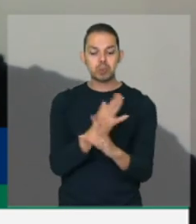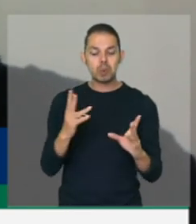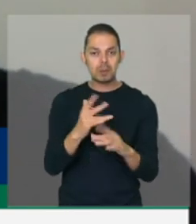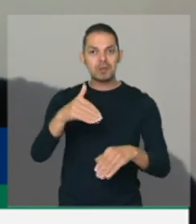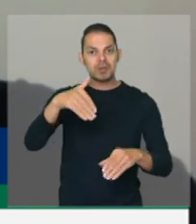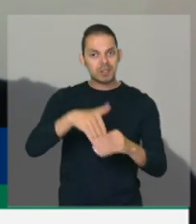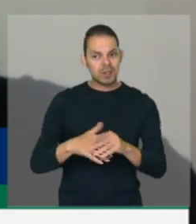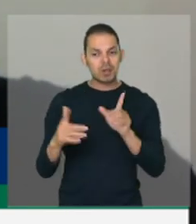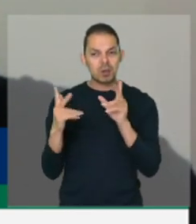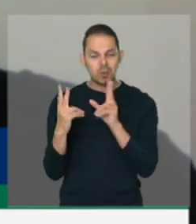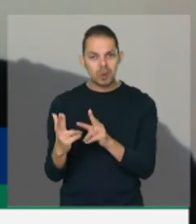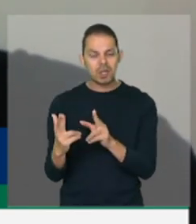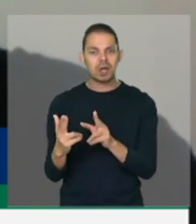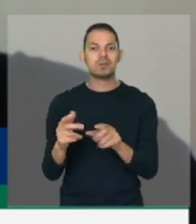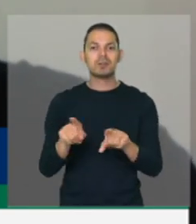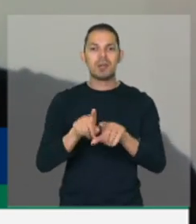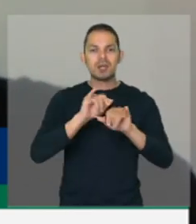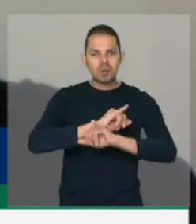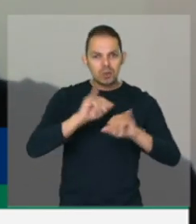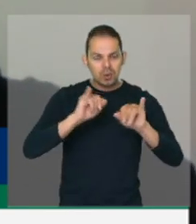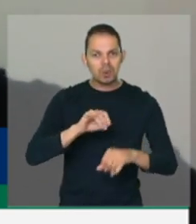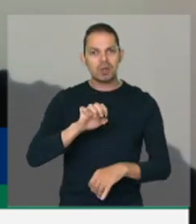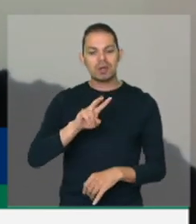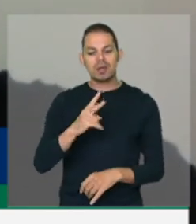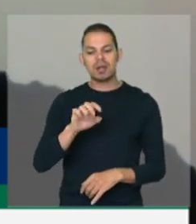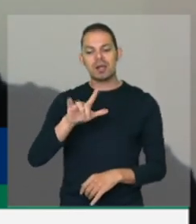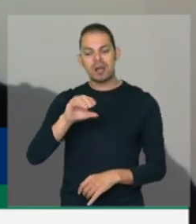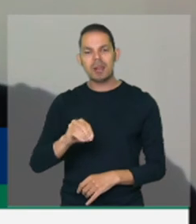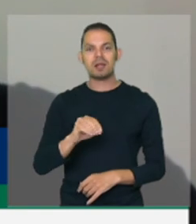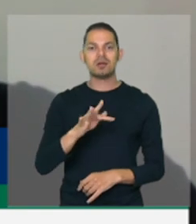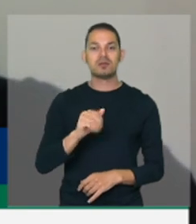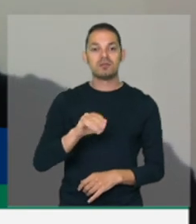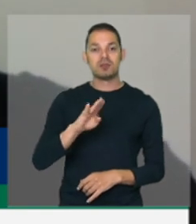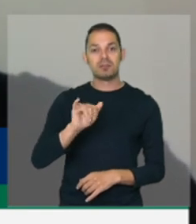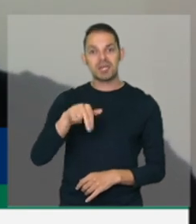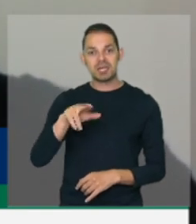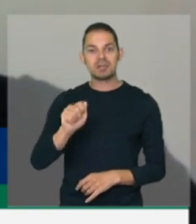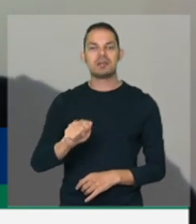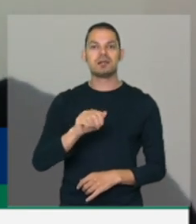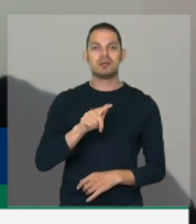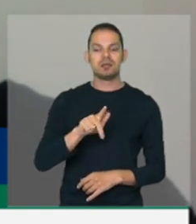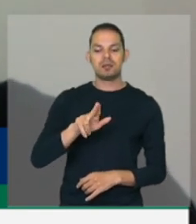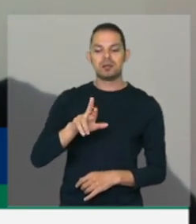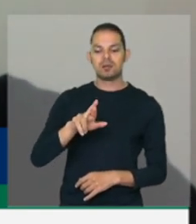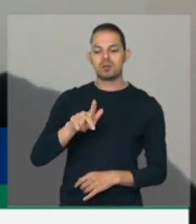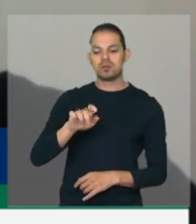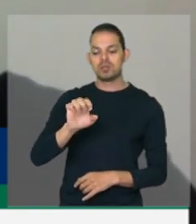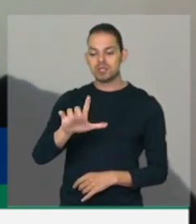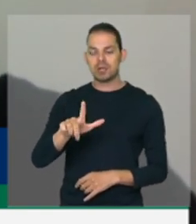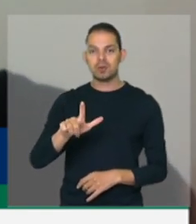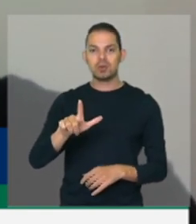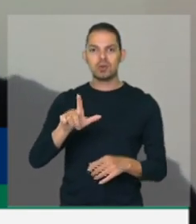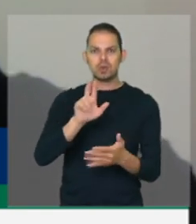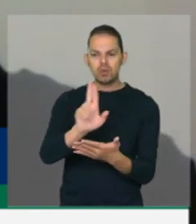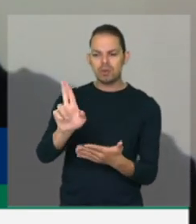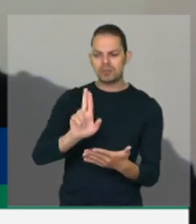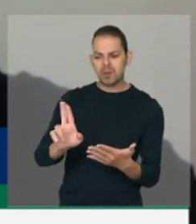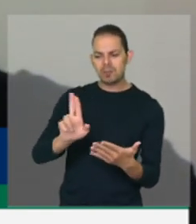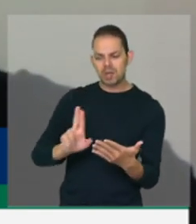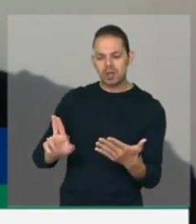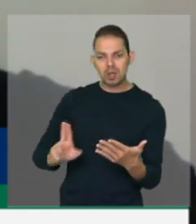o Hélio, bem como a Major Fabiana, bem como o deputado Gurgel. Estou nominando aqui para poder dizer que caminho não quero de